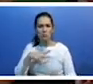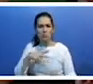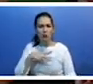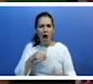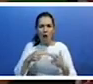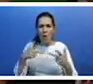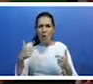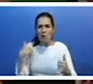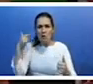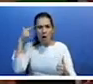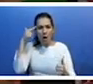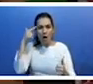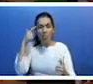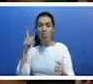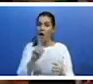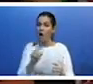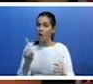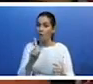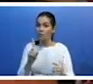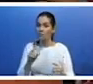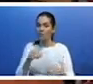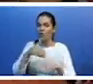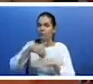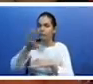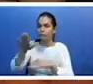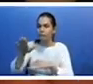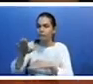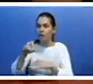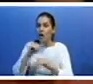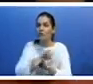passar a informação, ok?